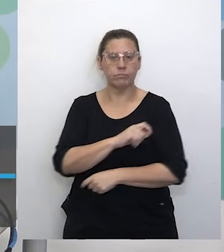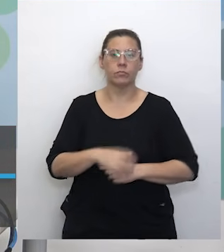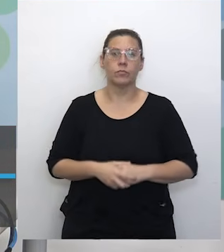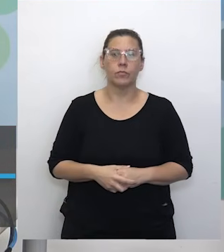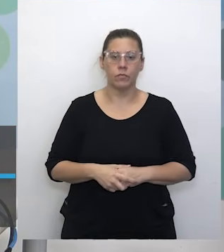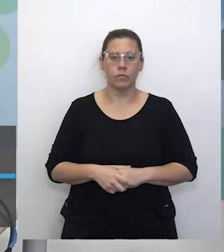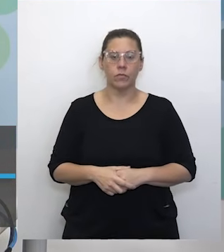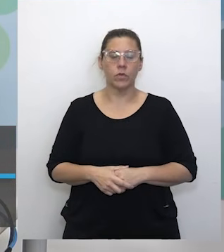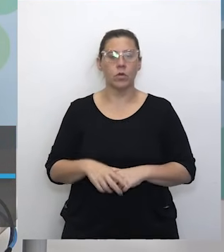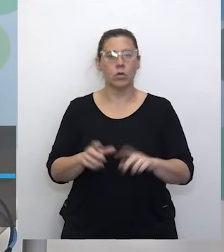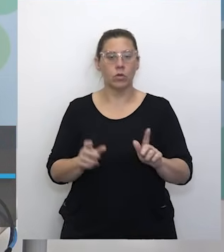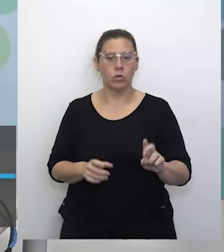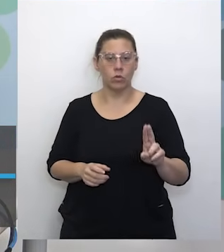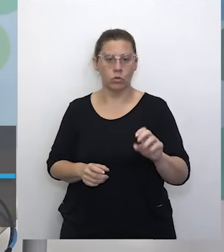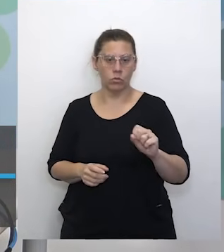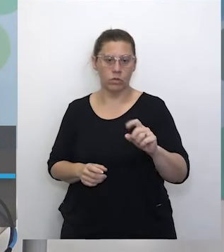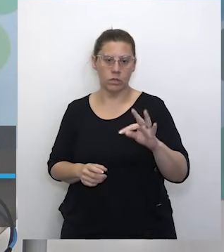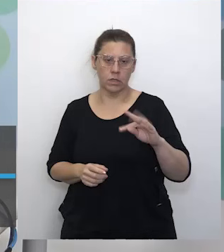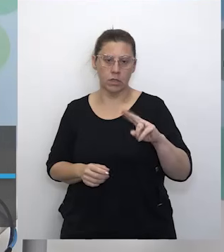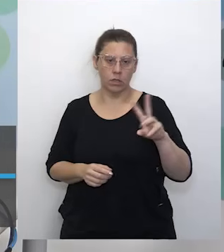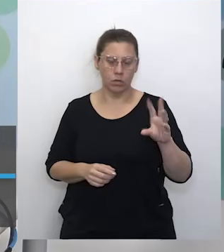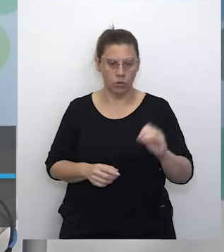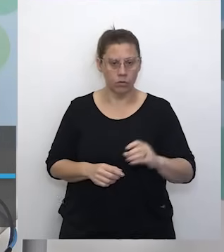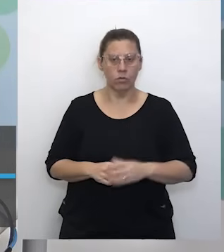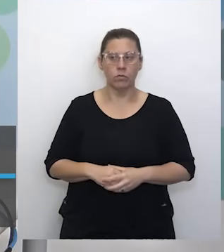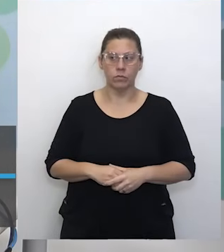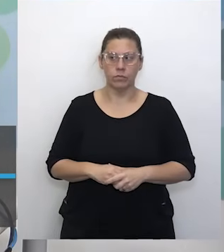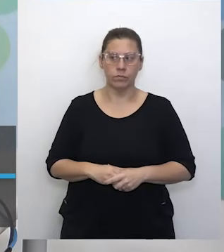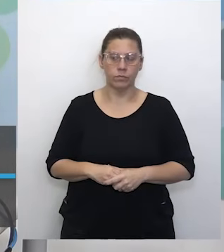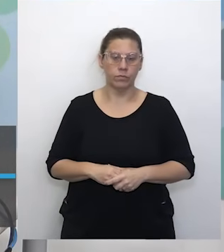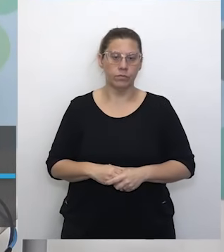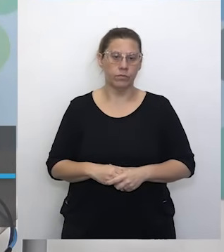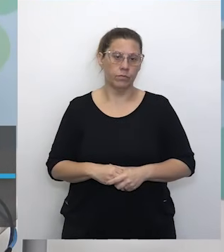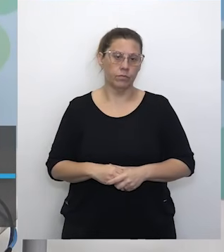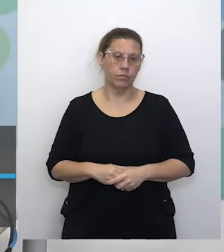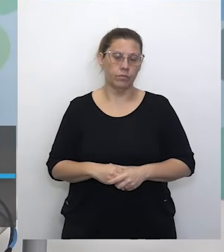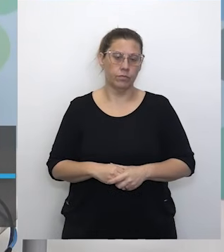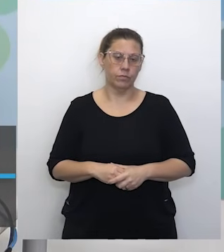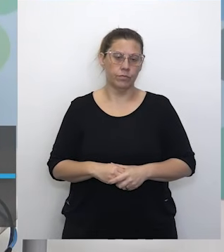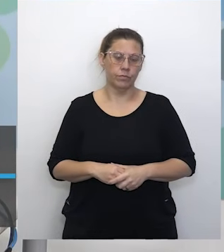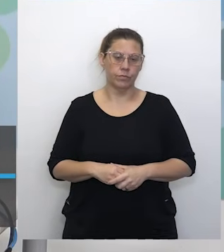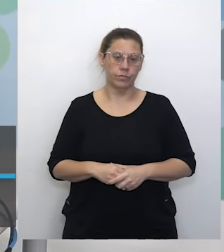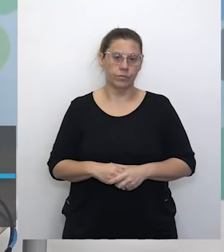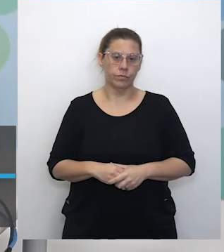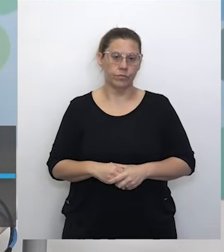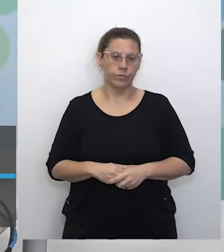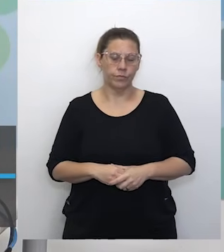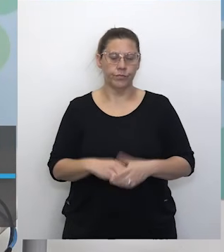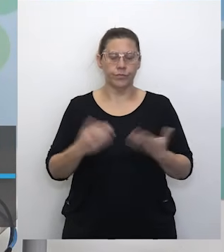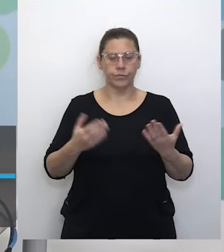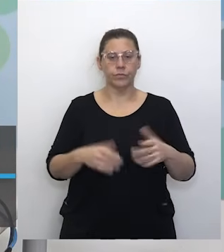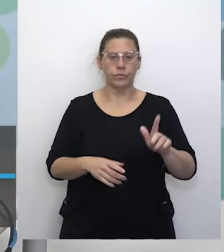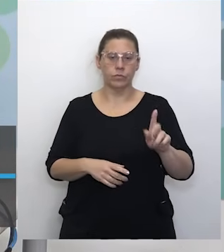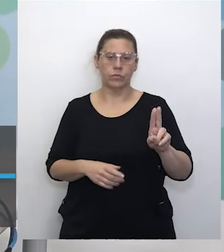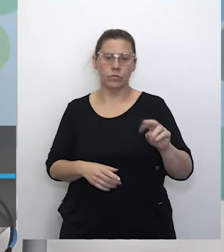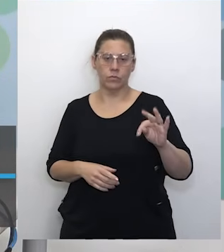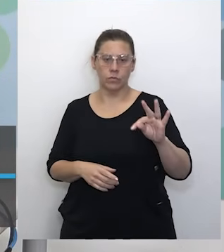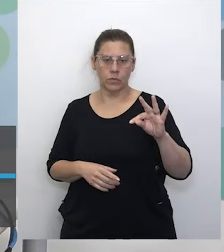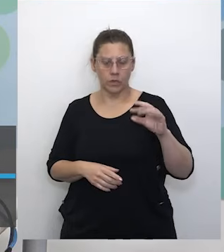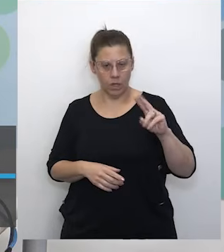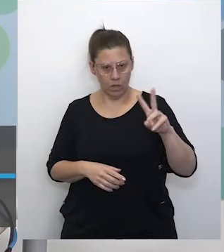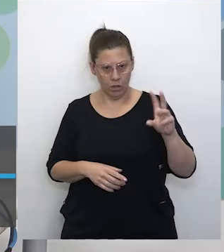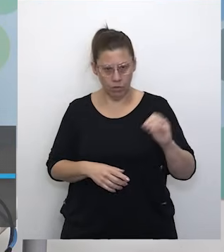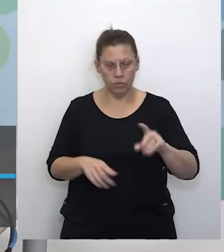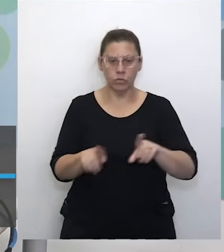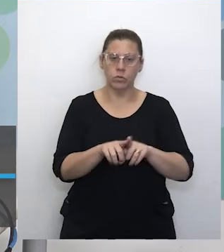do Gustavo, lá da escola Benedita Oliveira Ale, que tá lá com o professor Diógenes, tá? E o Gustavo, junto com o professor